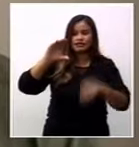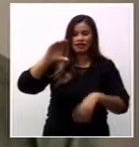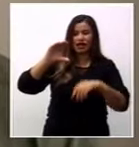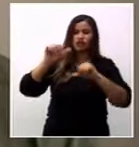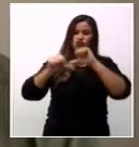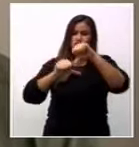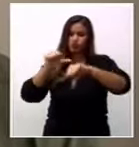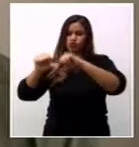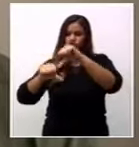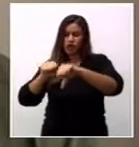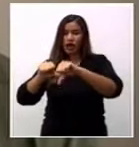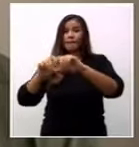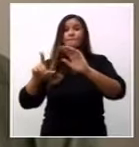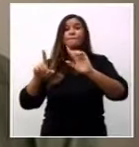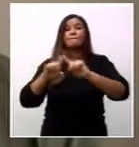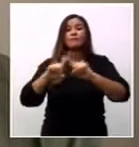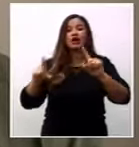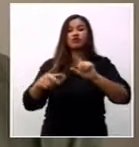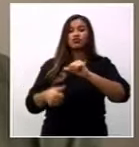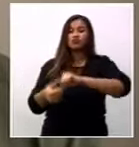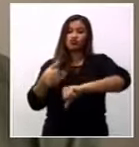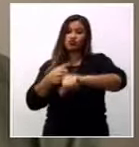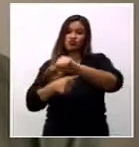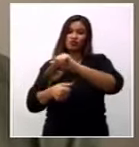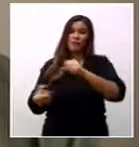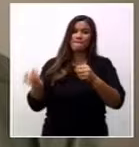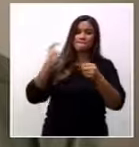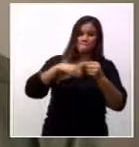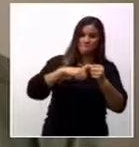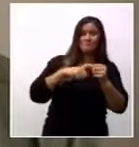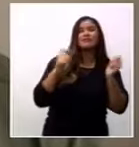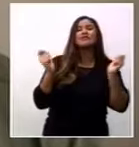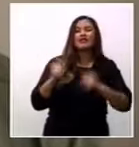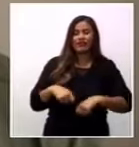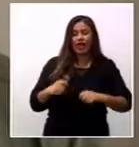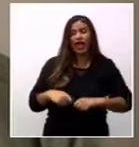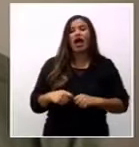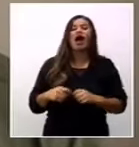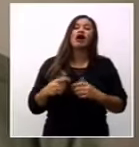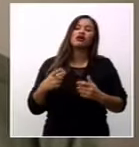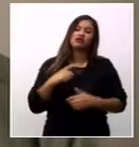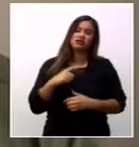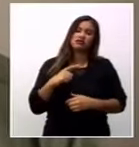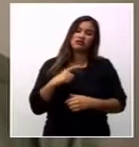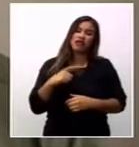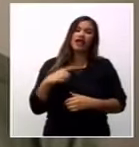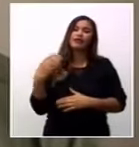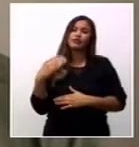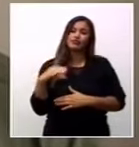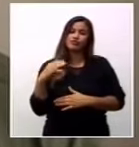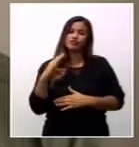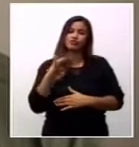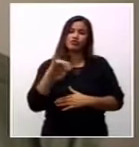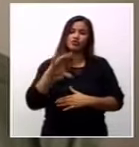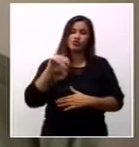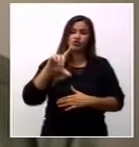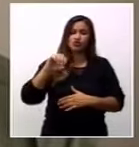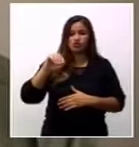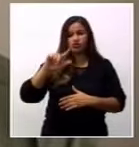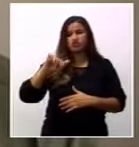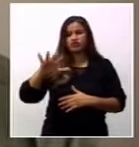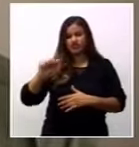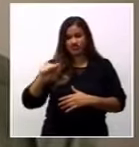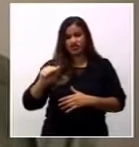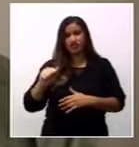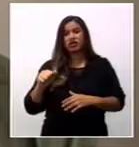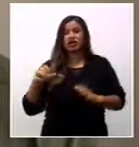muito utilizado em outras ciências, então, por exemplo, na biologia, quando um ecossistema sofre algum impacto,